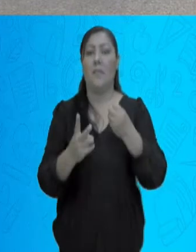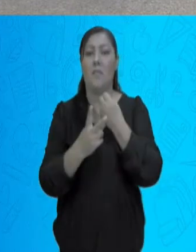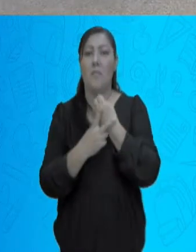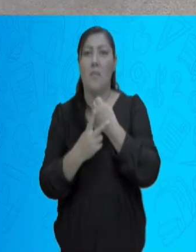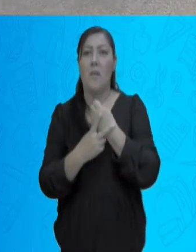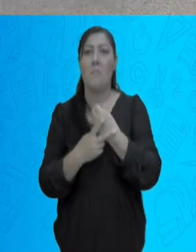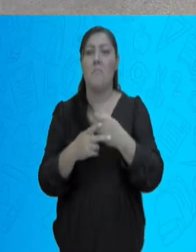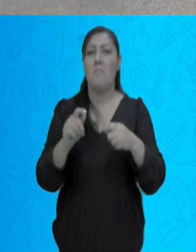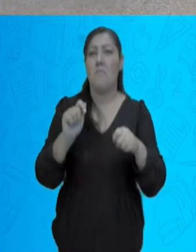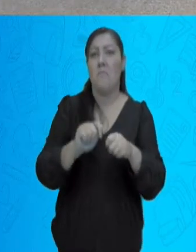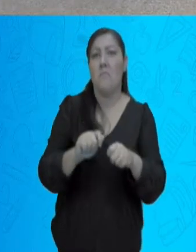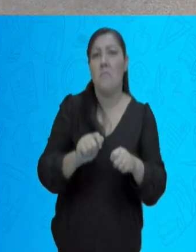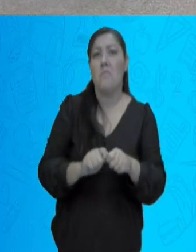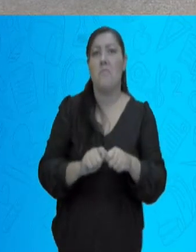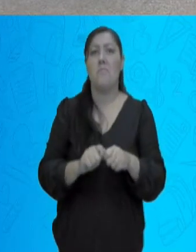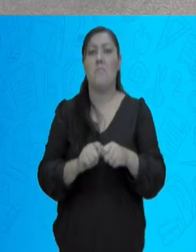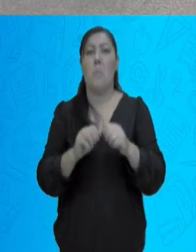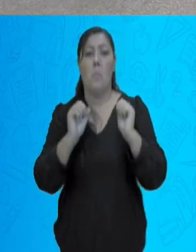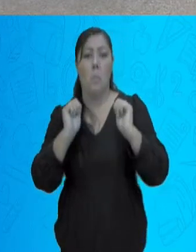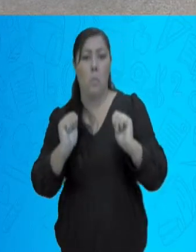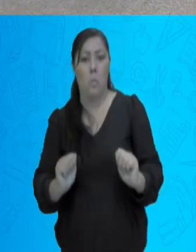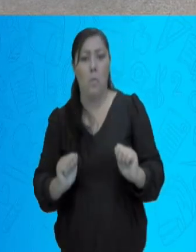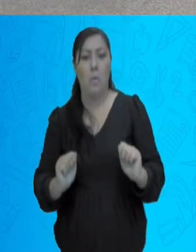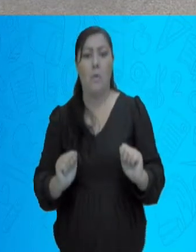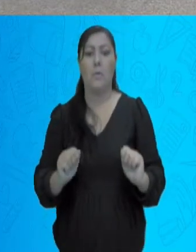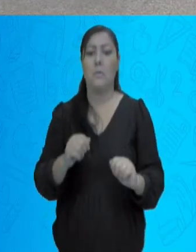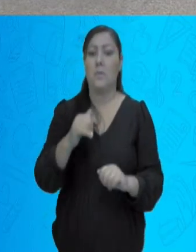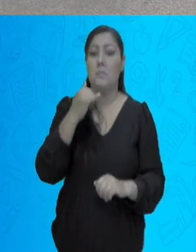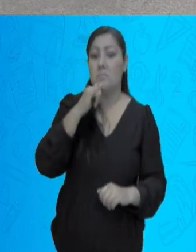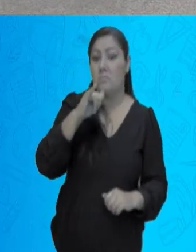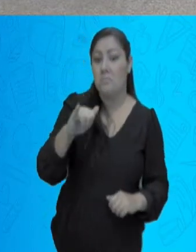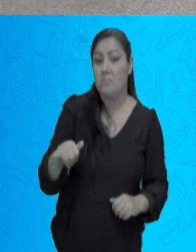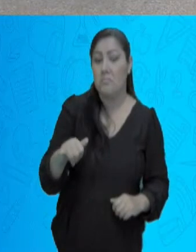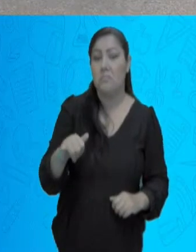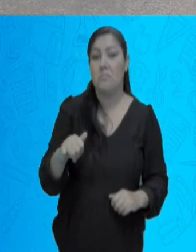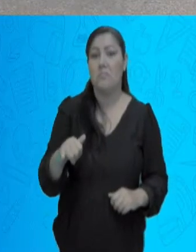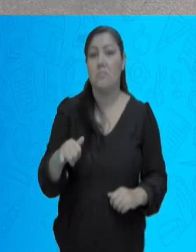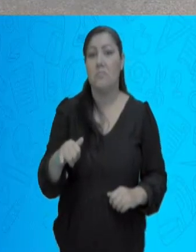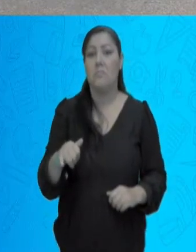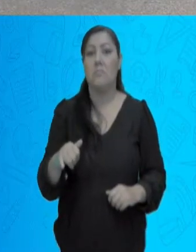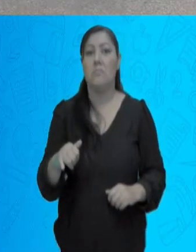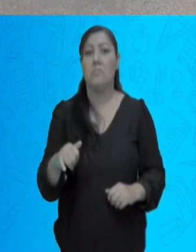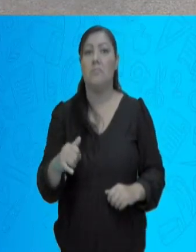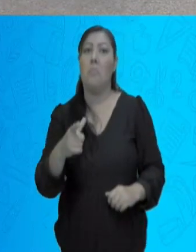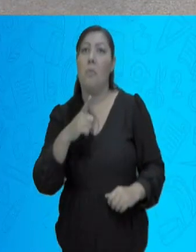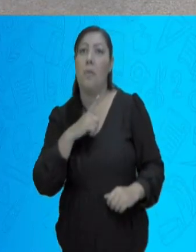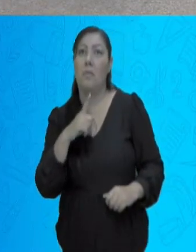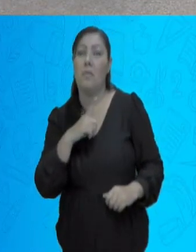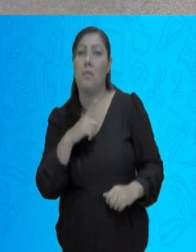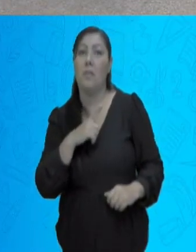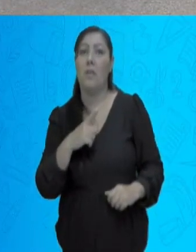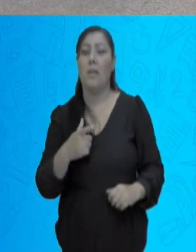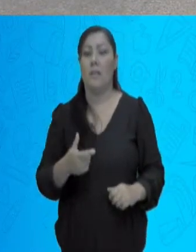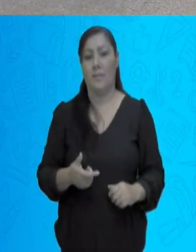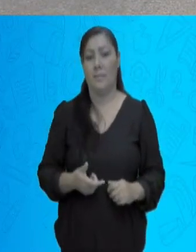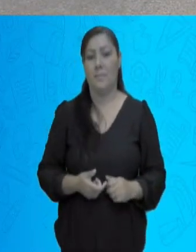fazer, faço, poder, posso, dizer, digo, houver, houve. Todos esses